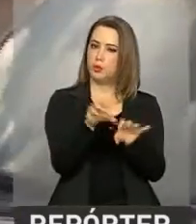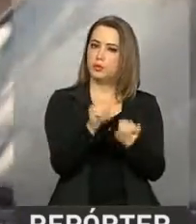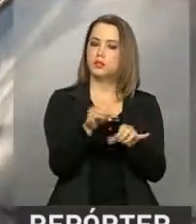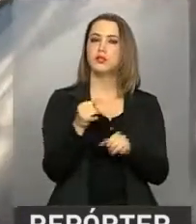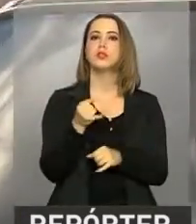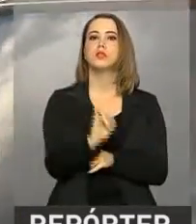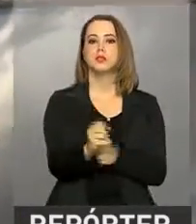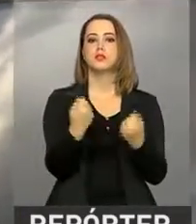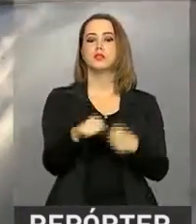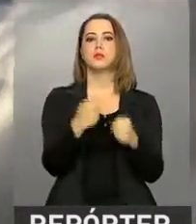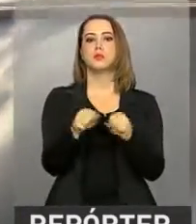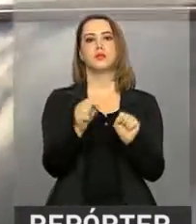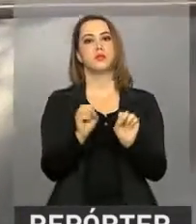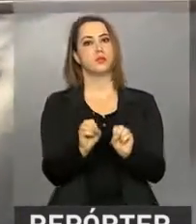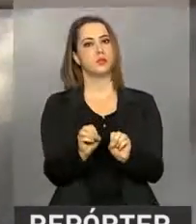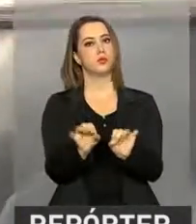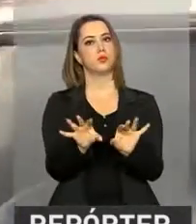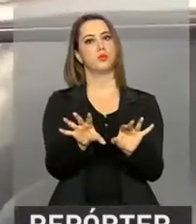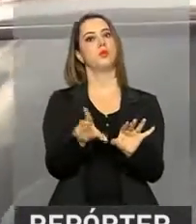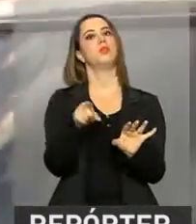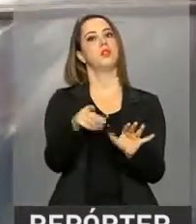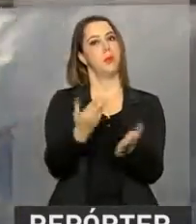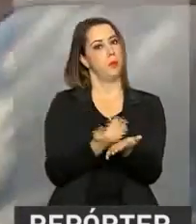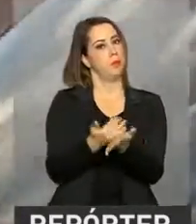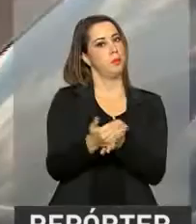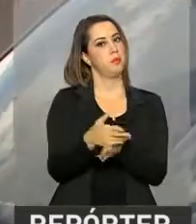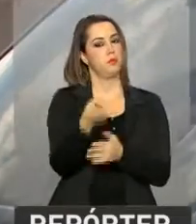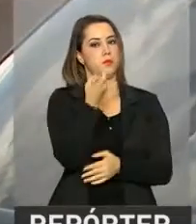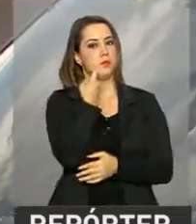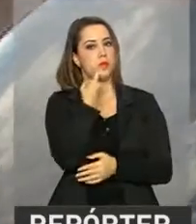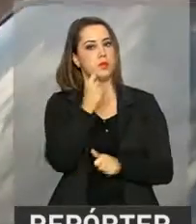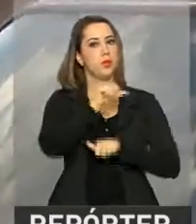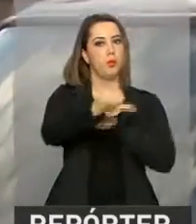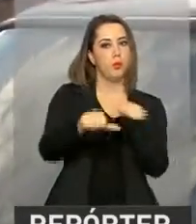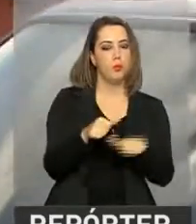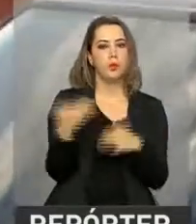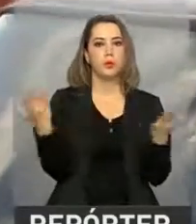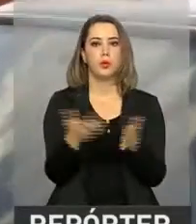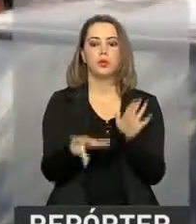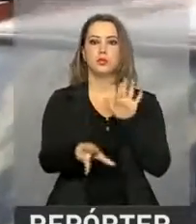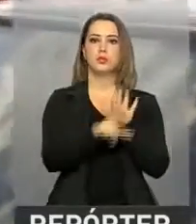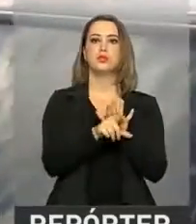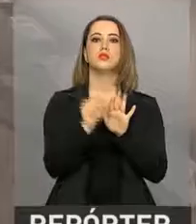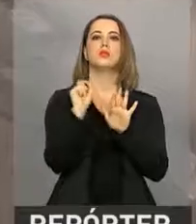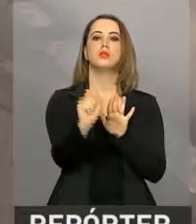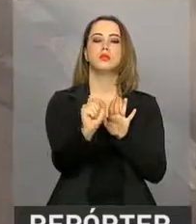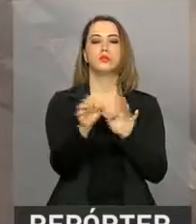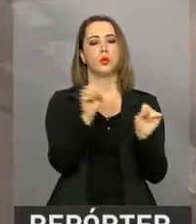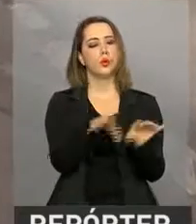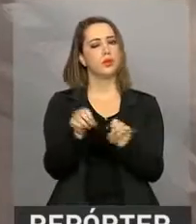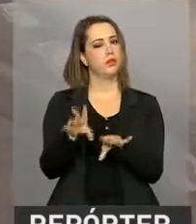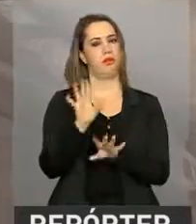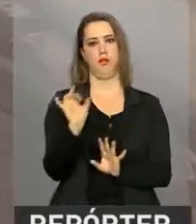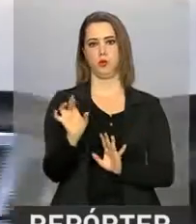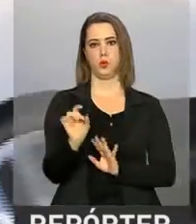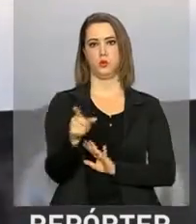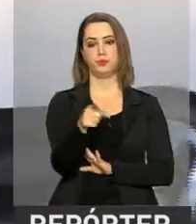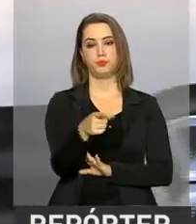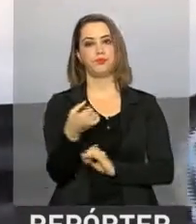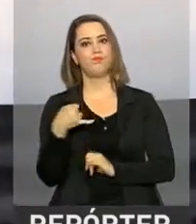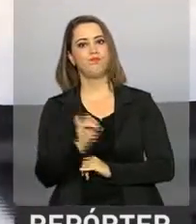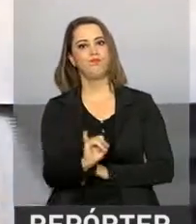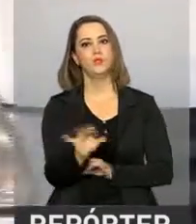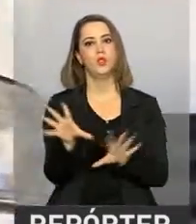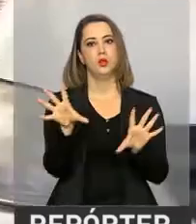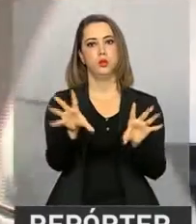os faróis baixos a partir de sexta feira é uma nova mudança que está tendo um corte de trânsito a orientação senhor motoristas flagrados com o